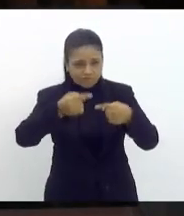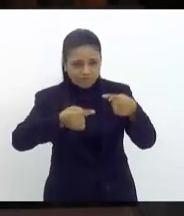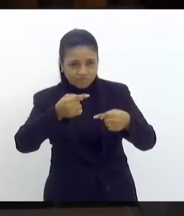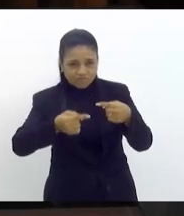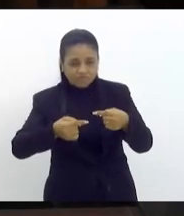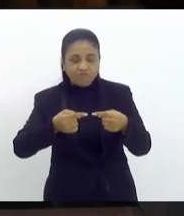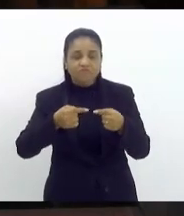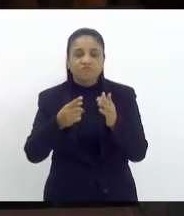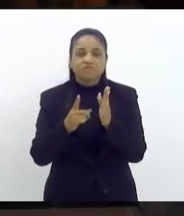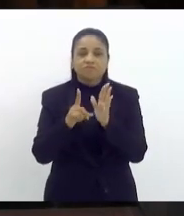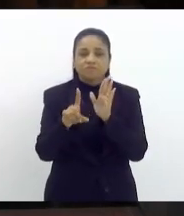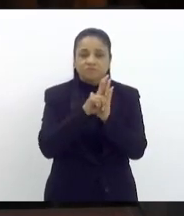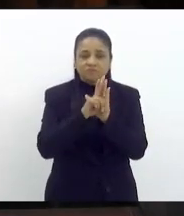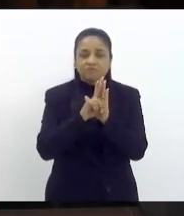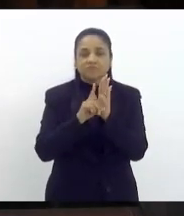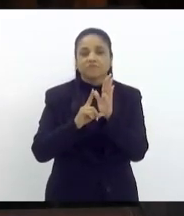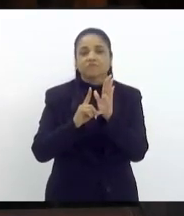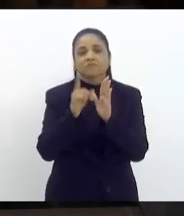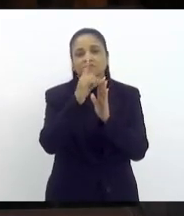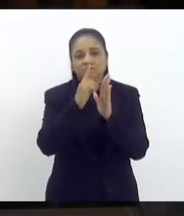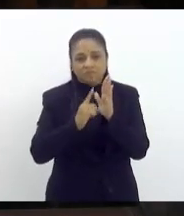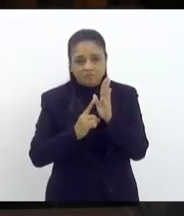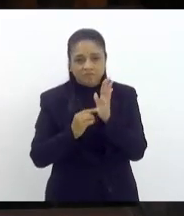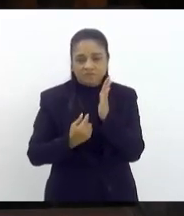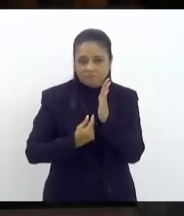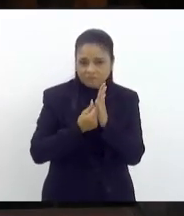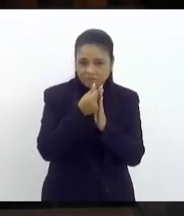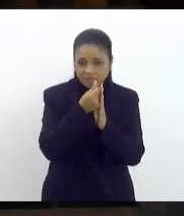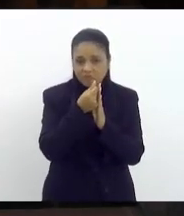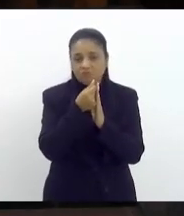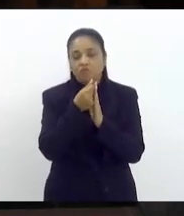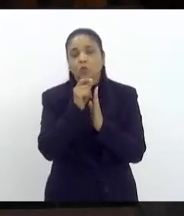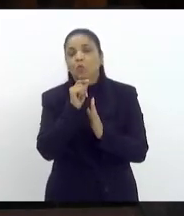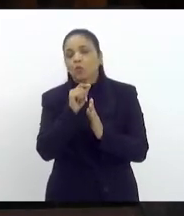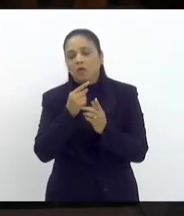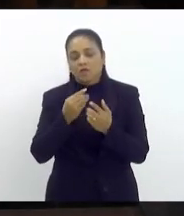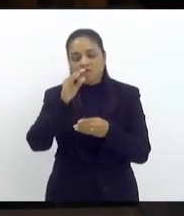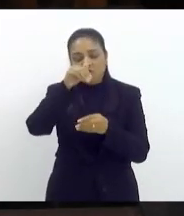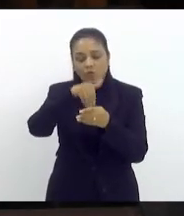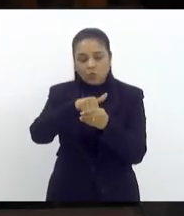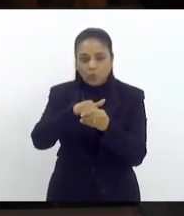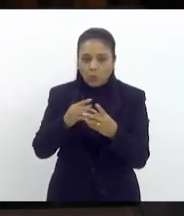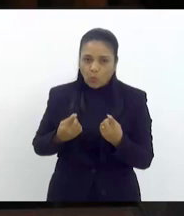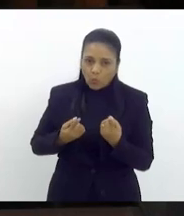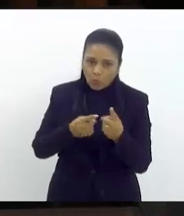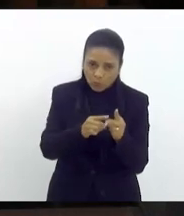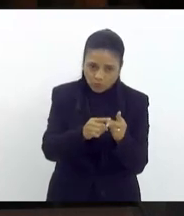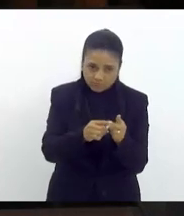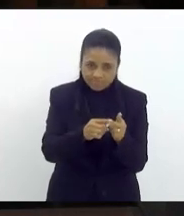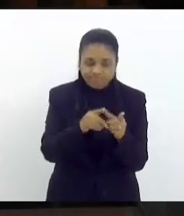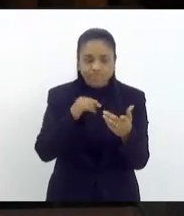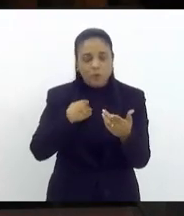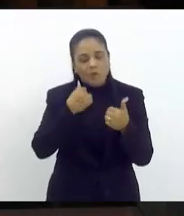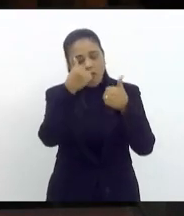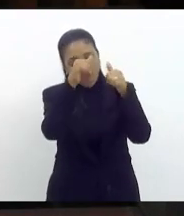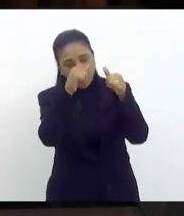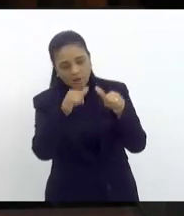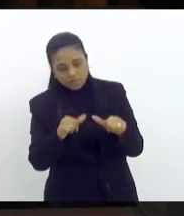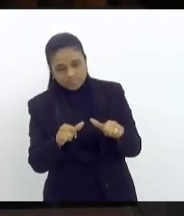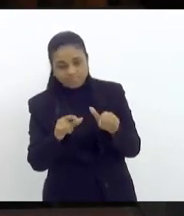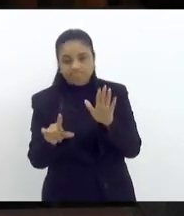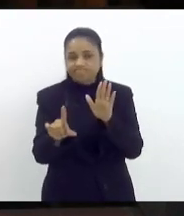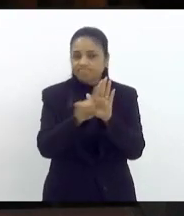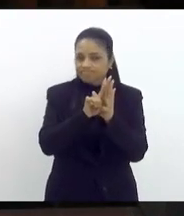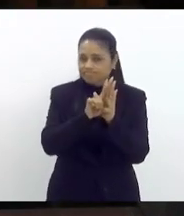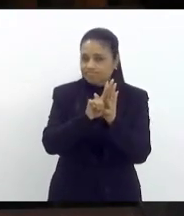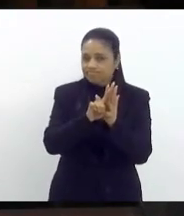lei de diretrizes orçamentárias as razões que nos levaram a votar contra infelizmente a gente avalia que a lei